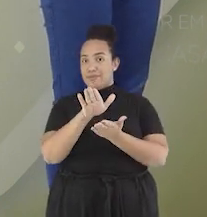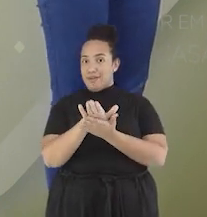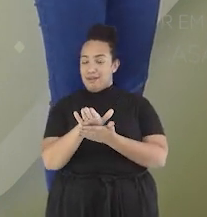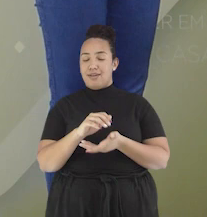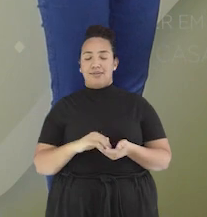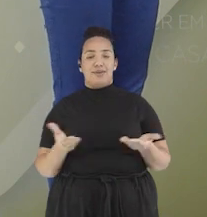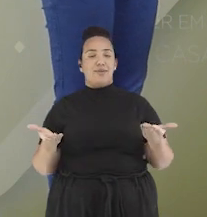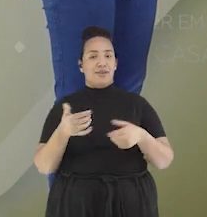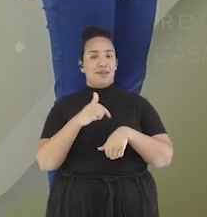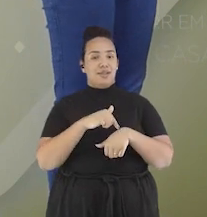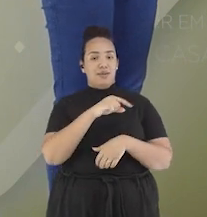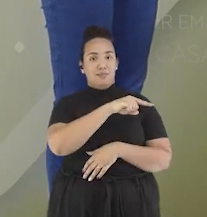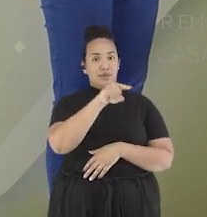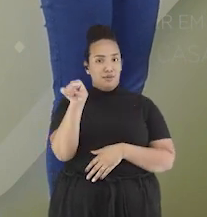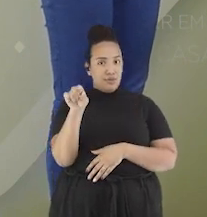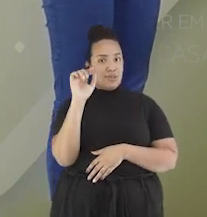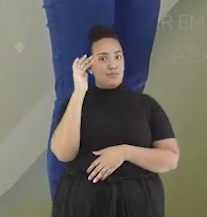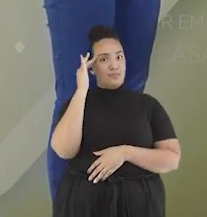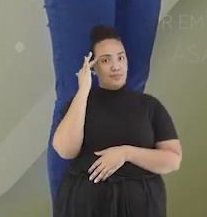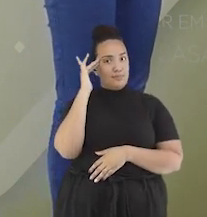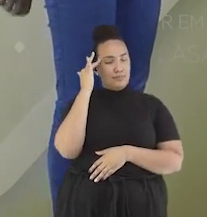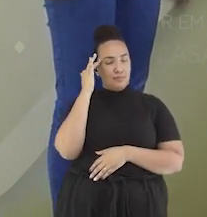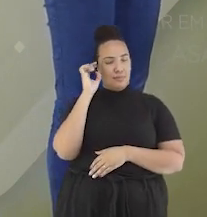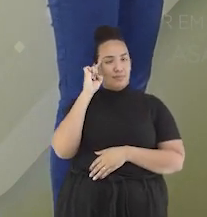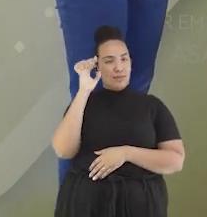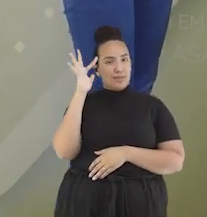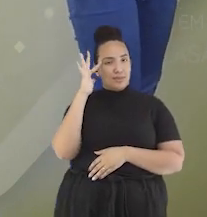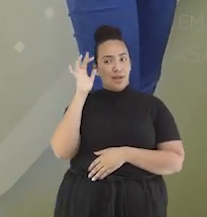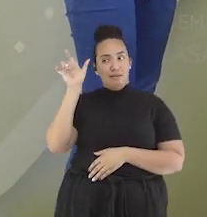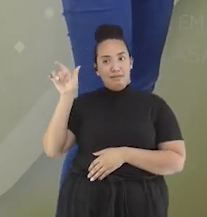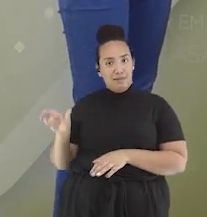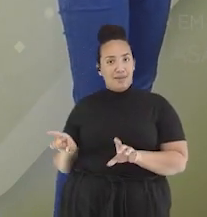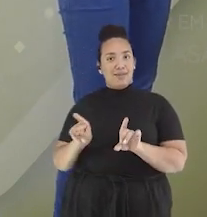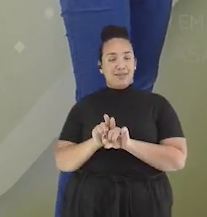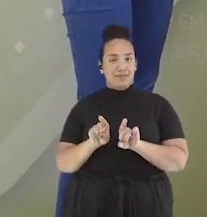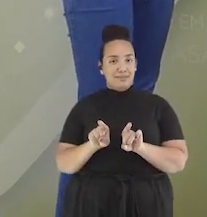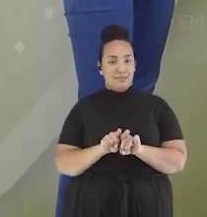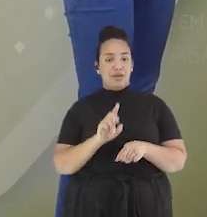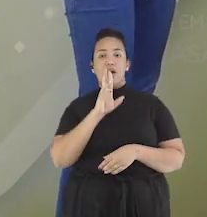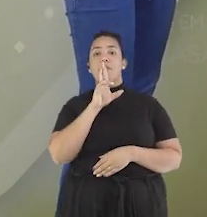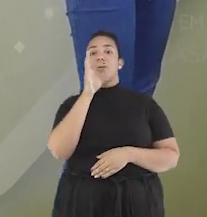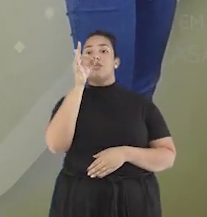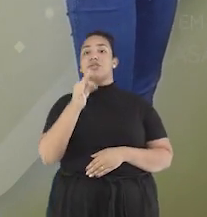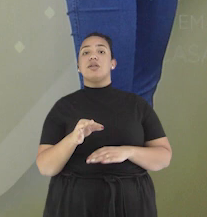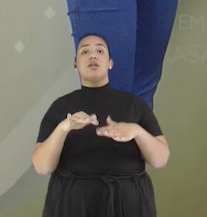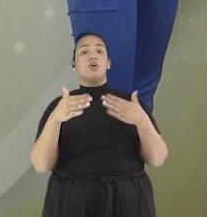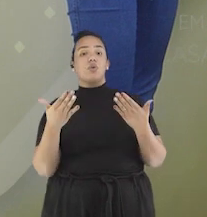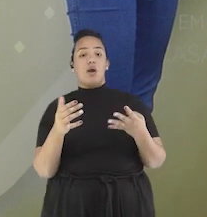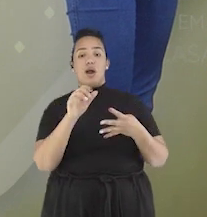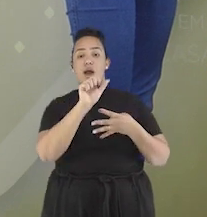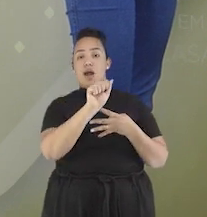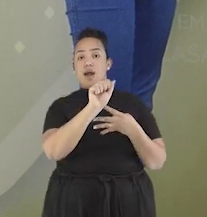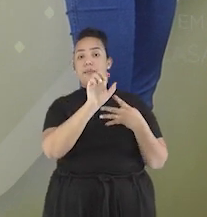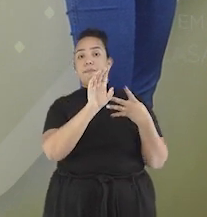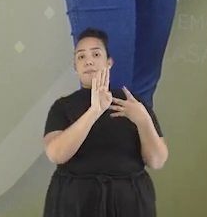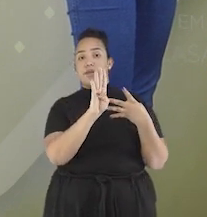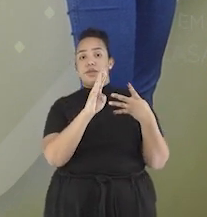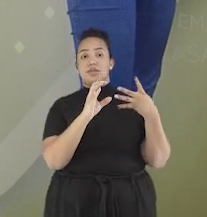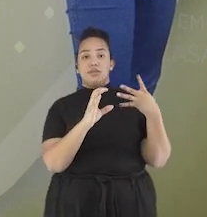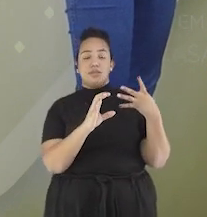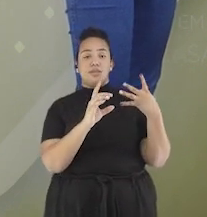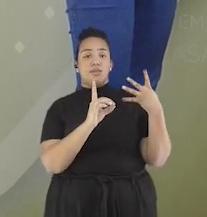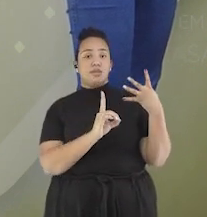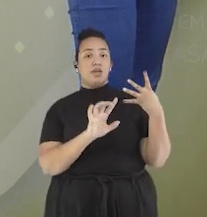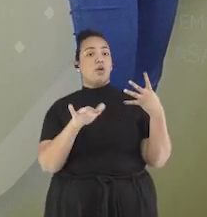Eu vou dar um tempo para você pensar e para vocês aí de casa também pensarem, tá bom? Qual é a resposta? Letra A, notícia. Letra